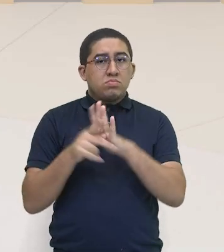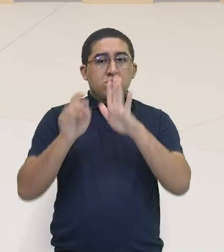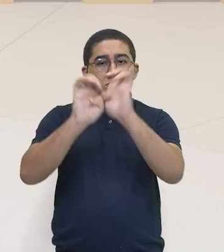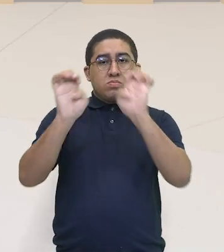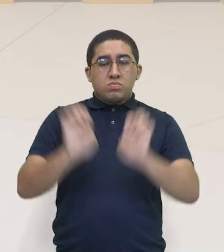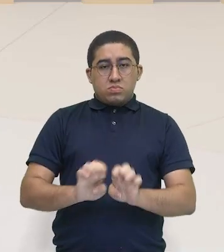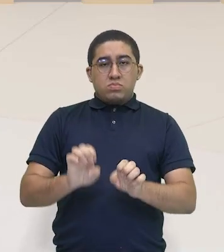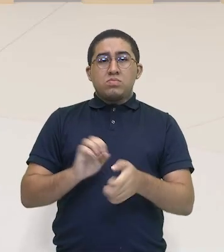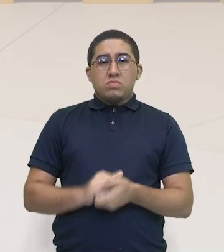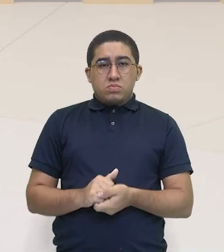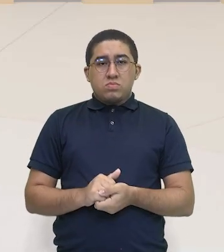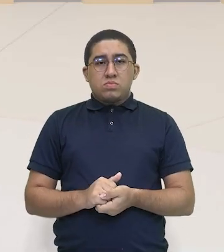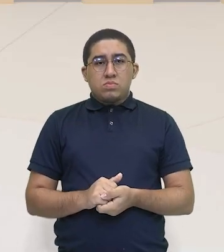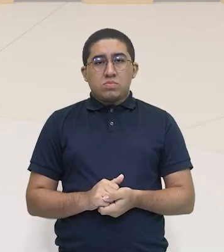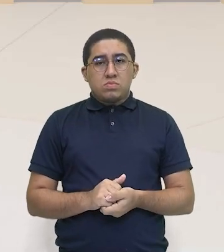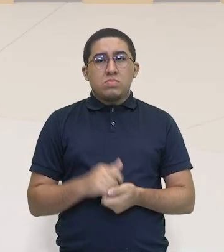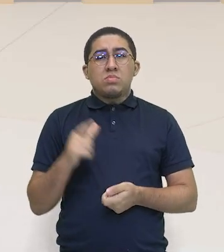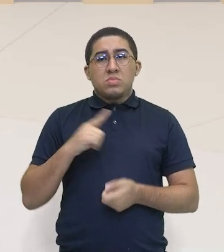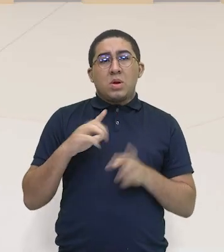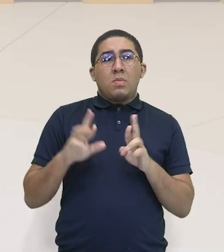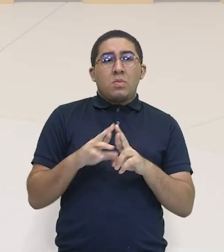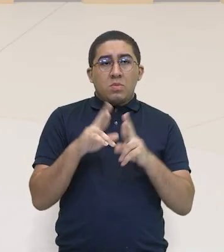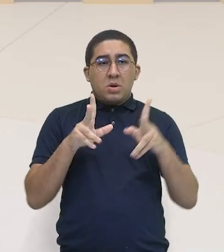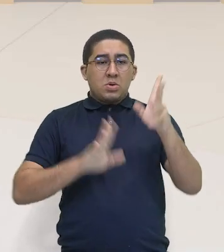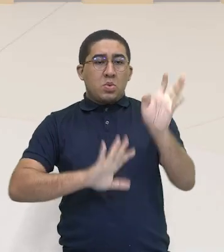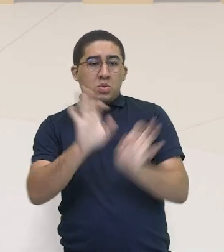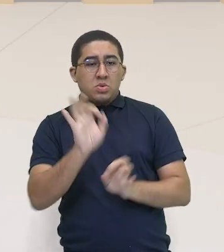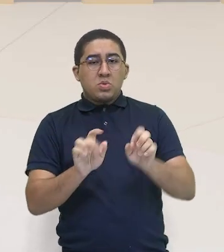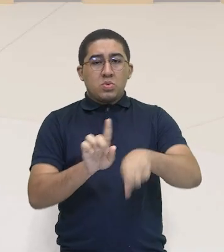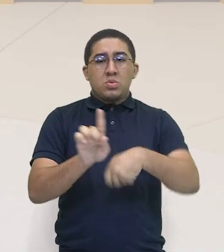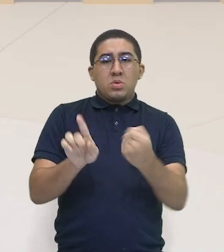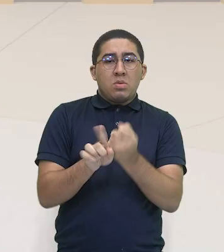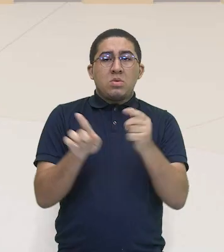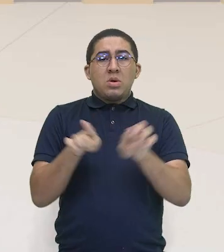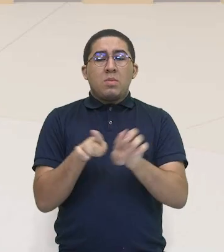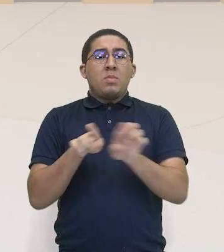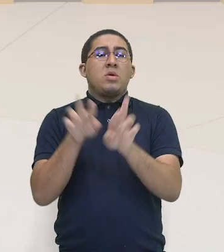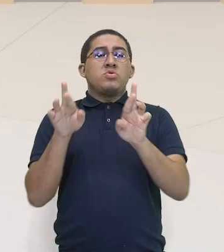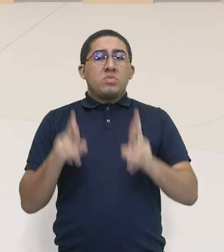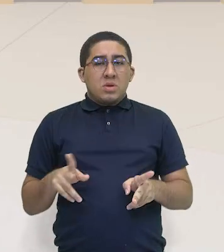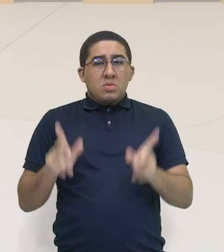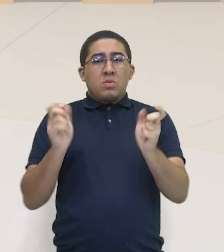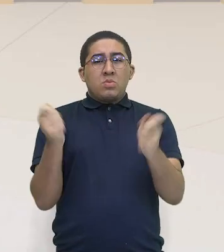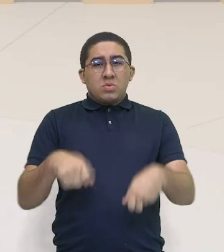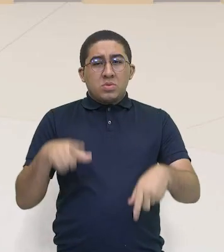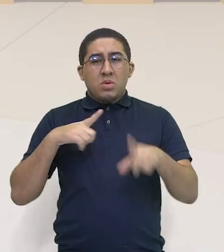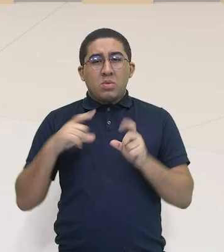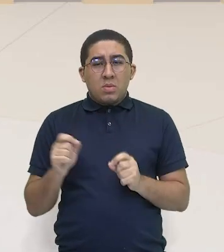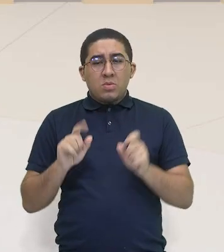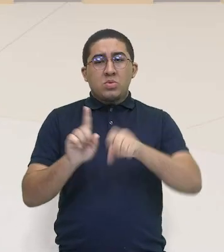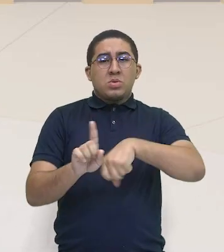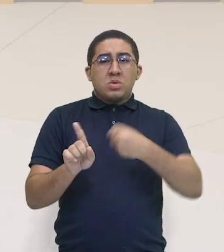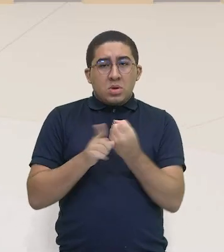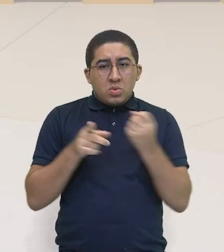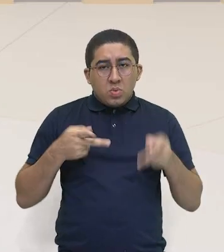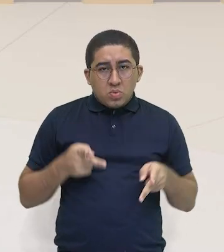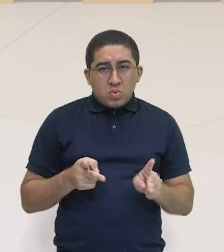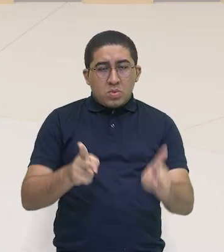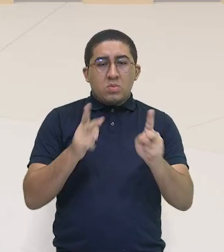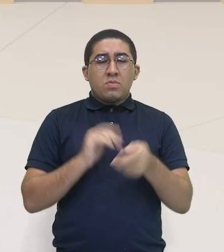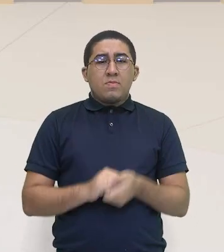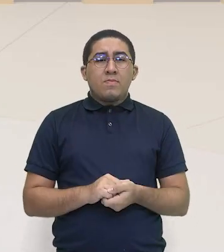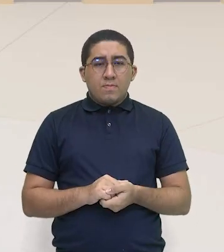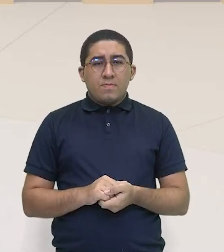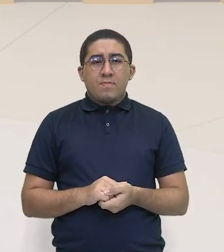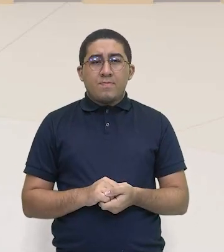Ou seja, tem uma alta divisão social do trabalho. E essas diferenças fazem essa sociedade aí ir avançando, né? Como isso, é o caso importante das